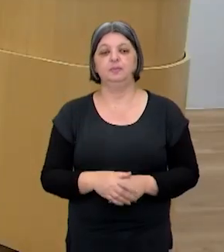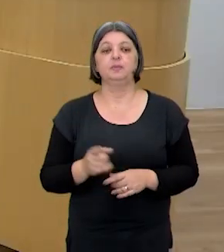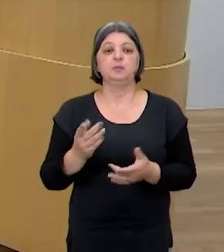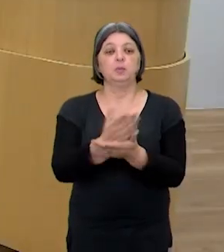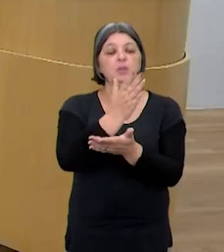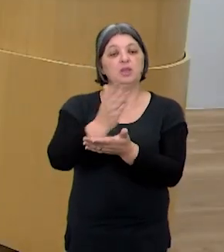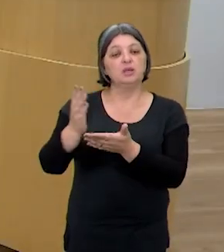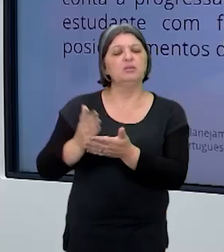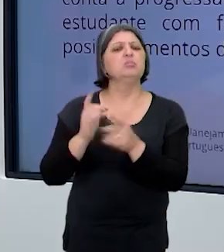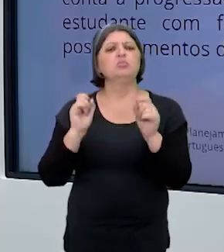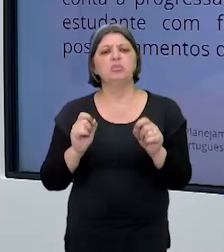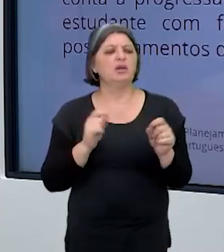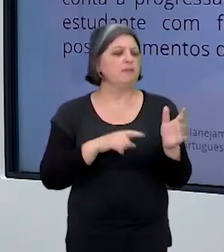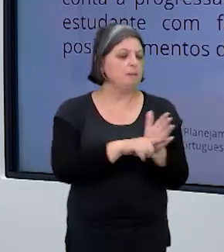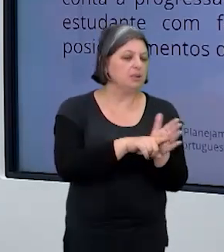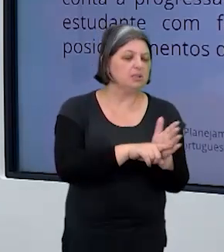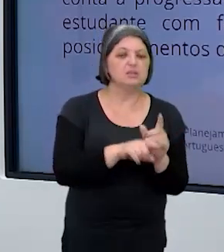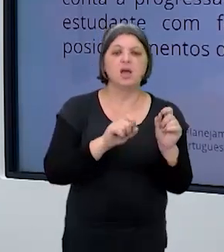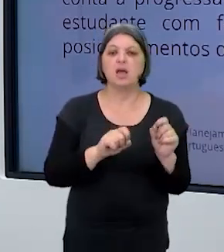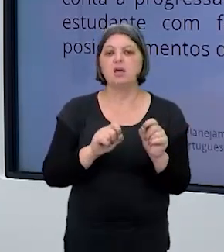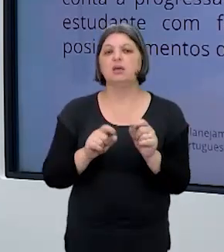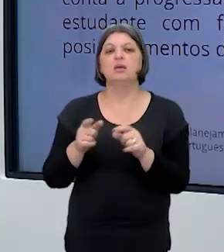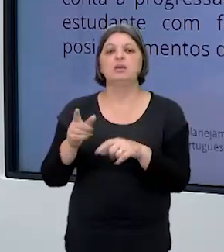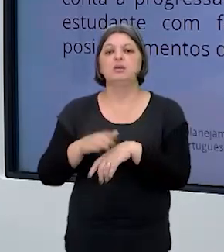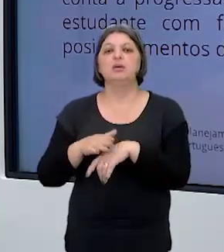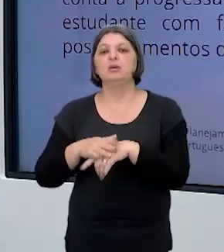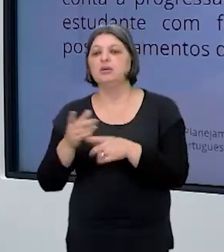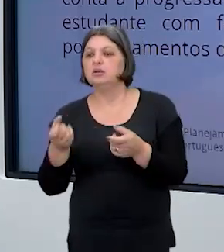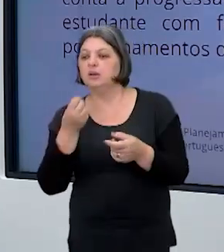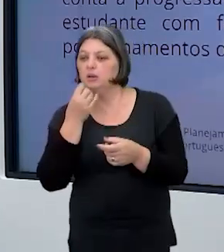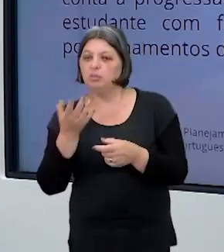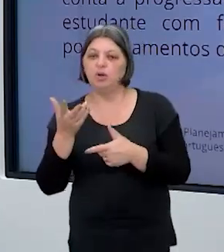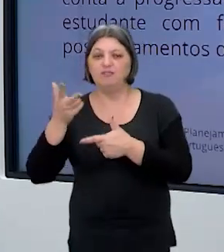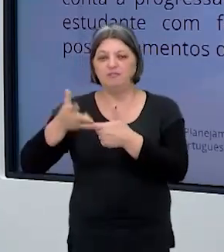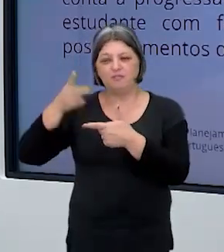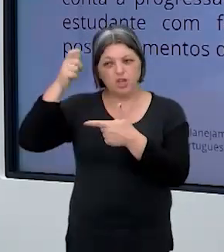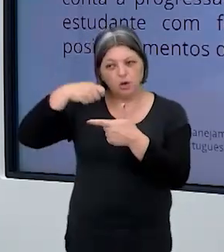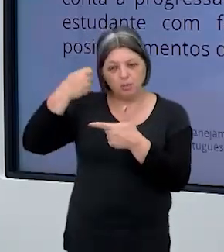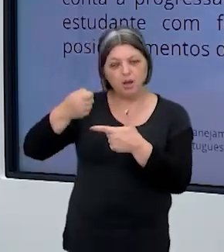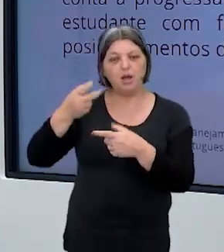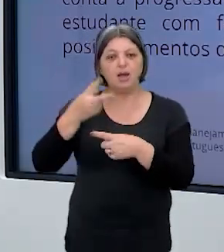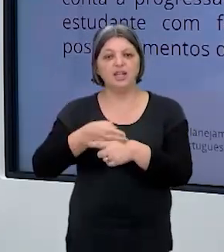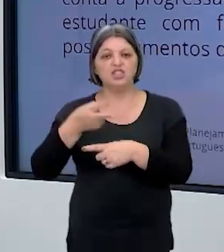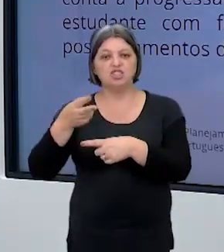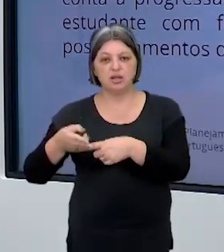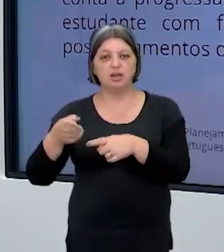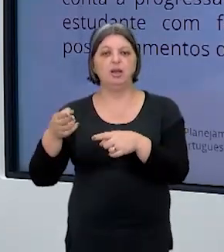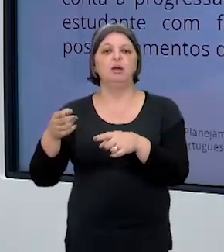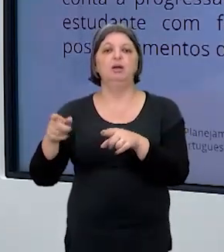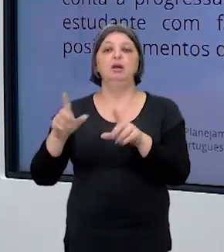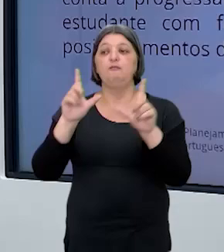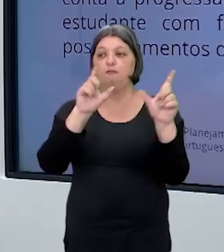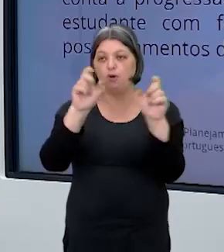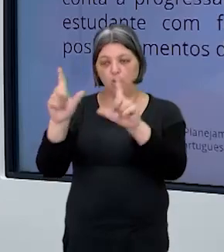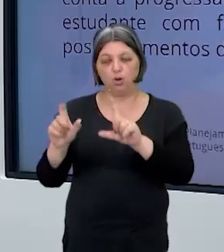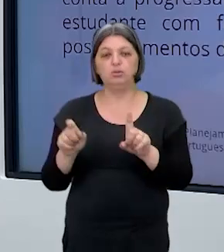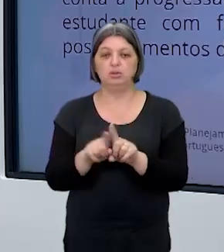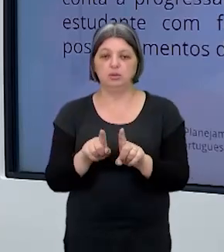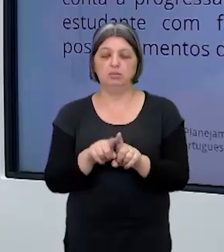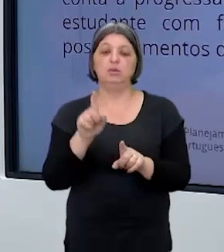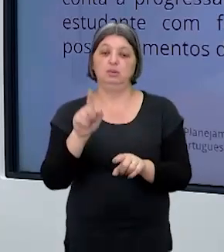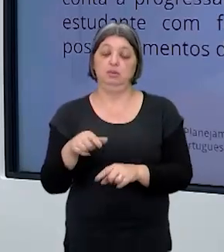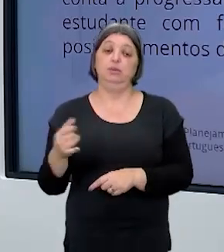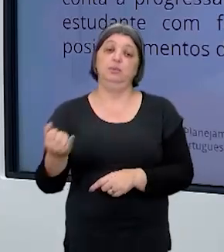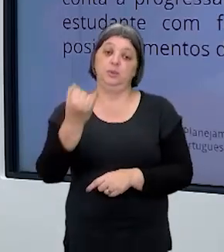as funções. Quem vai pesquisar, quem não vai, quem é bom de filmar, editar as filmagens, fotos. Então, tudo isso é